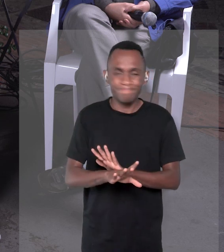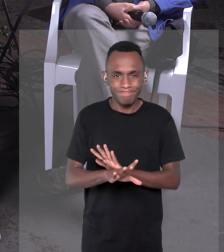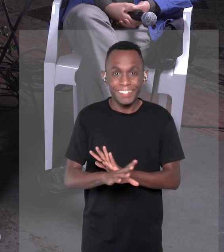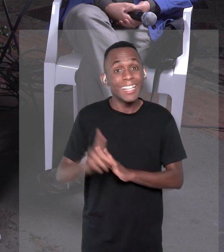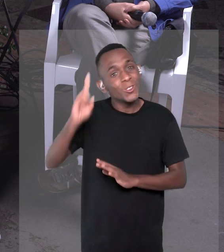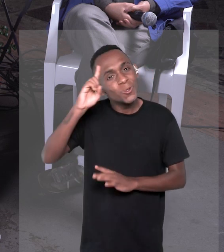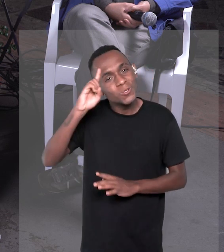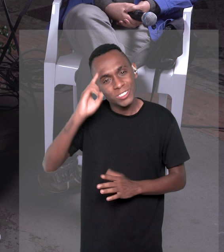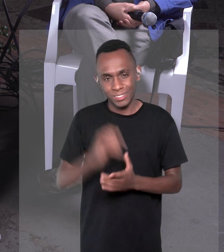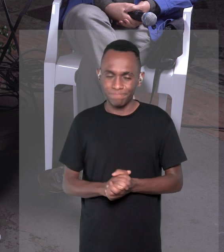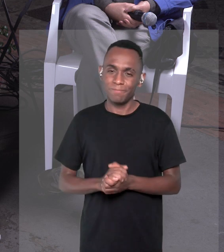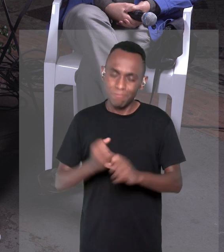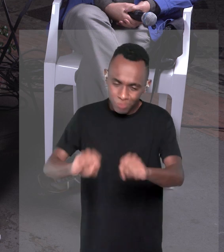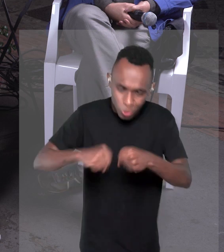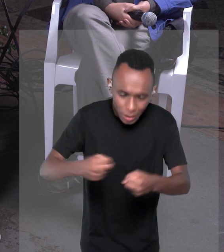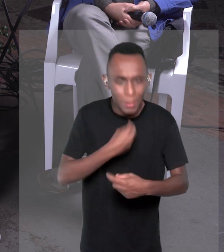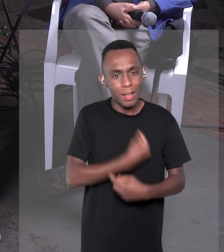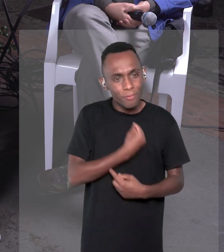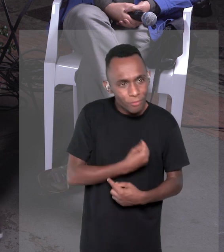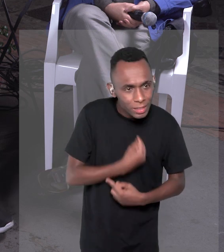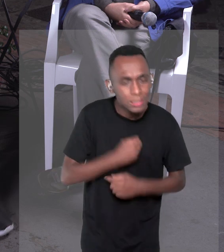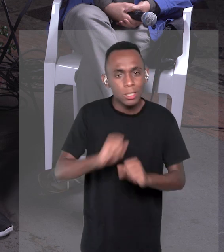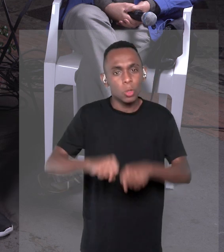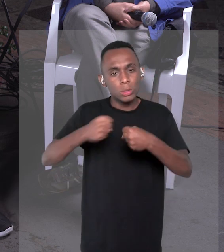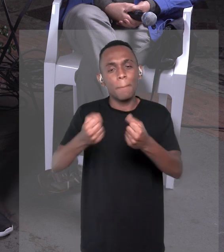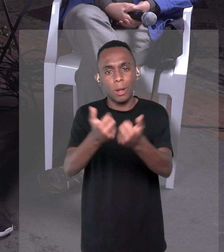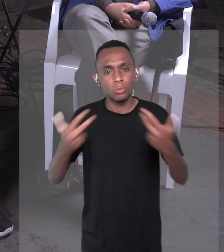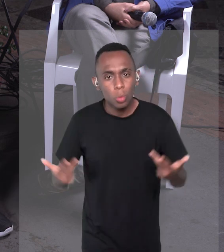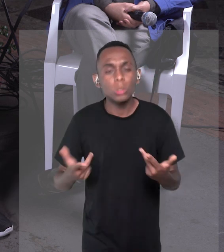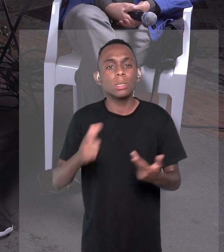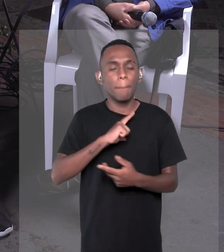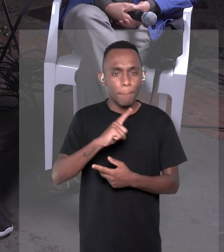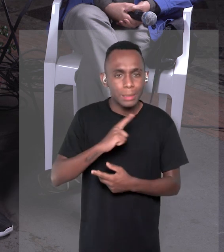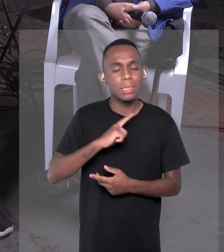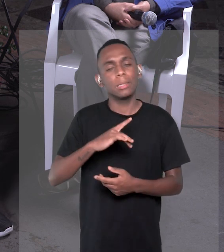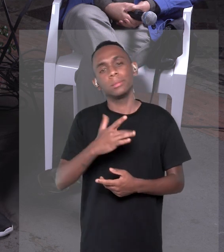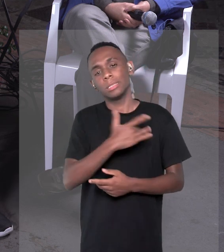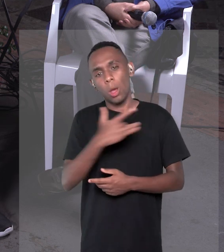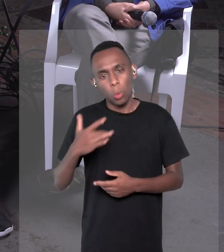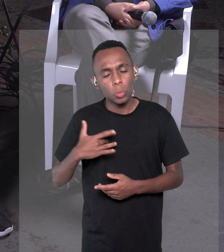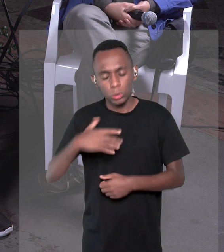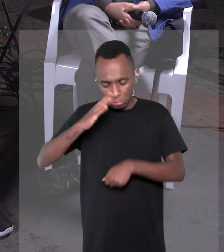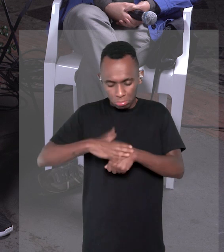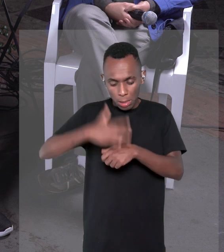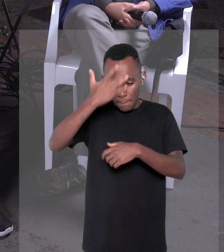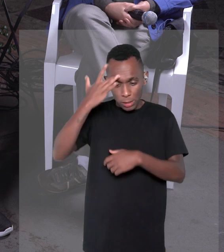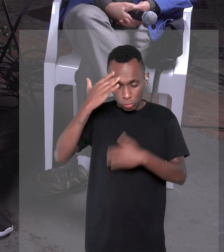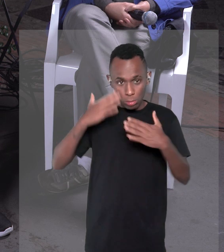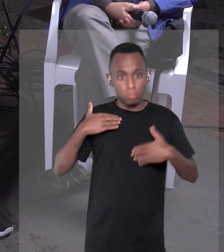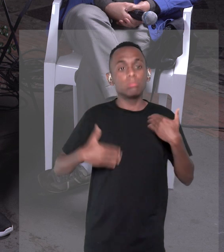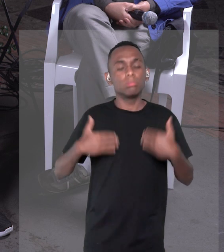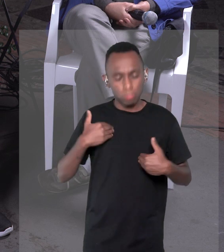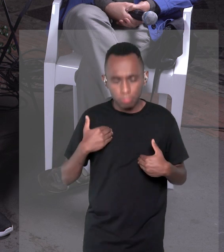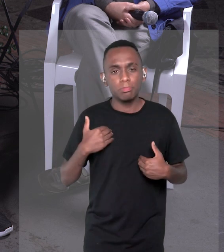geração, sabem mais de muita coisa que a gente não sabia. Eu acho que a minha geração cometeu vários erros, como